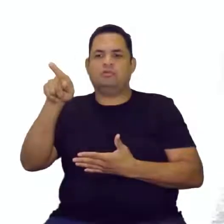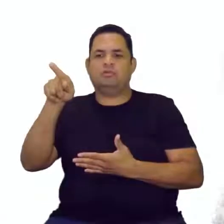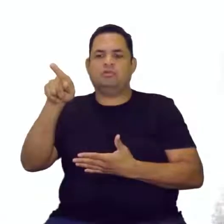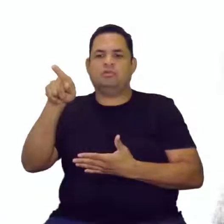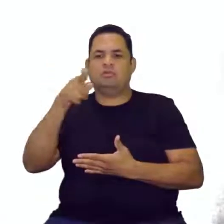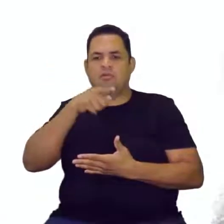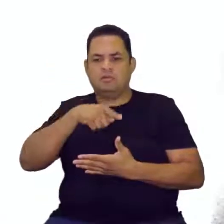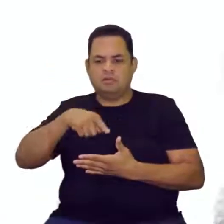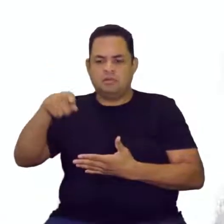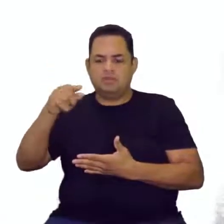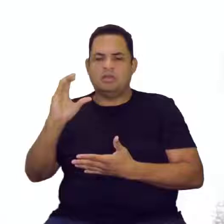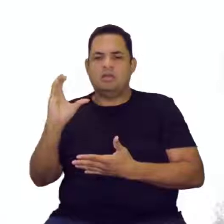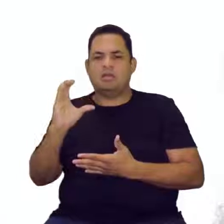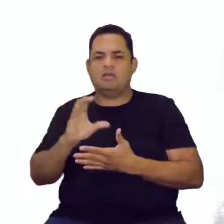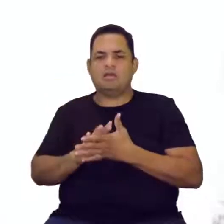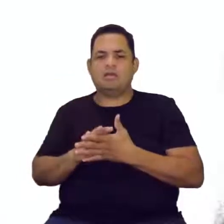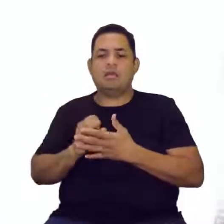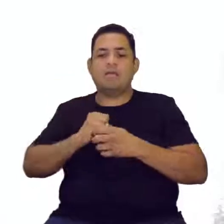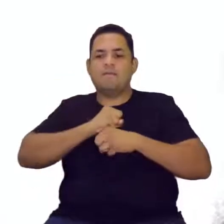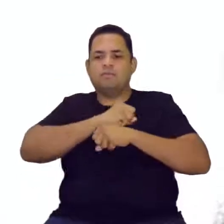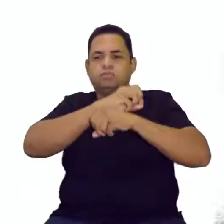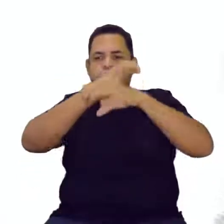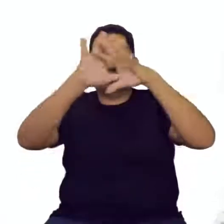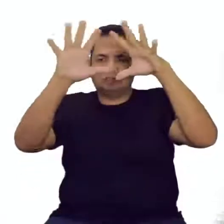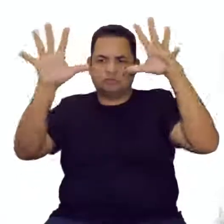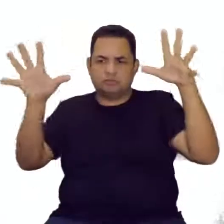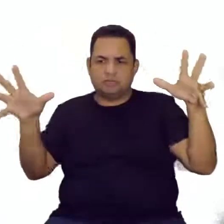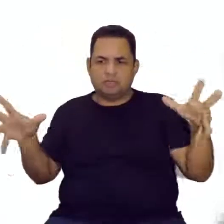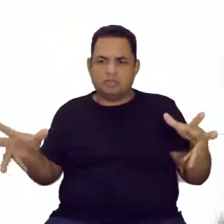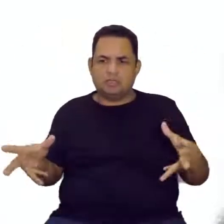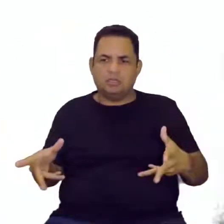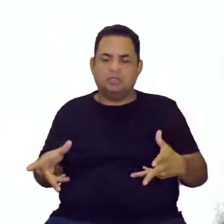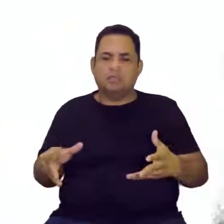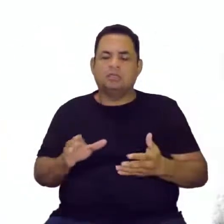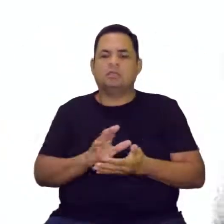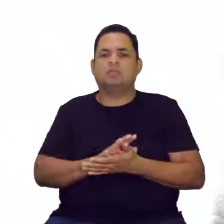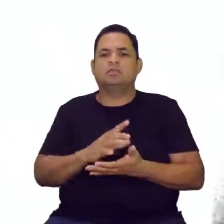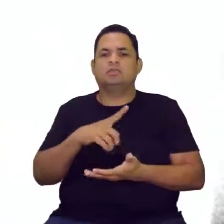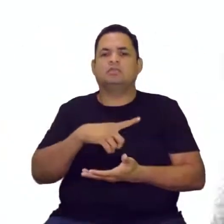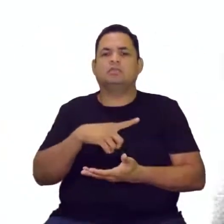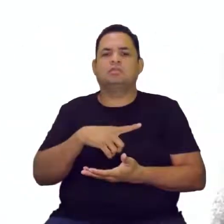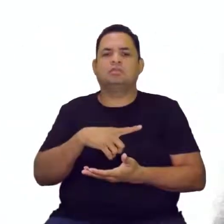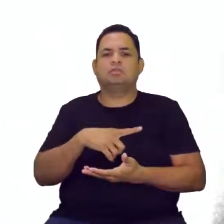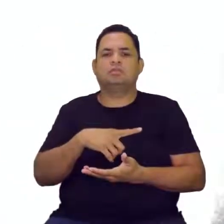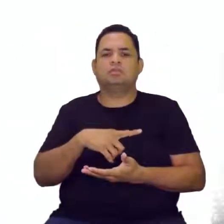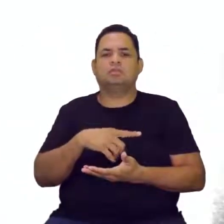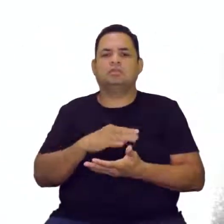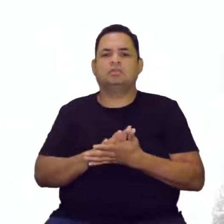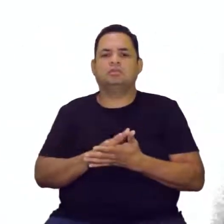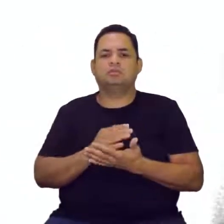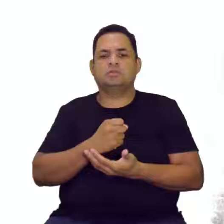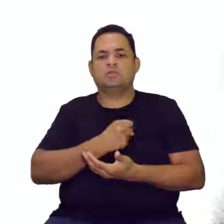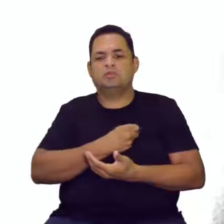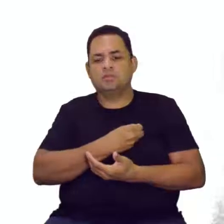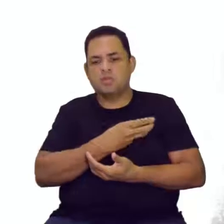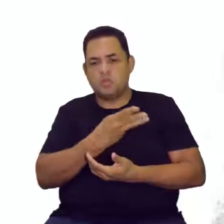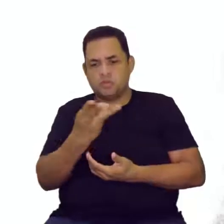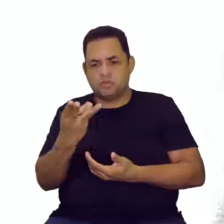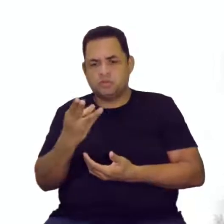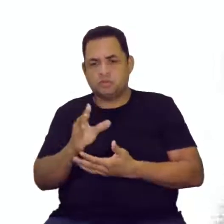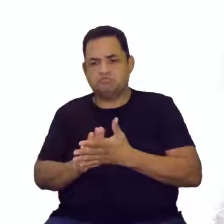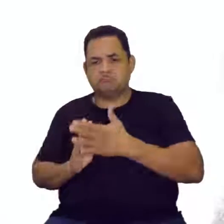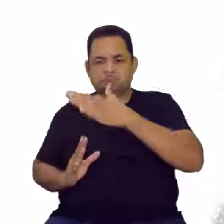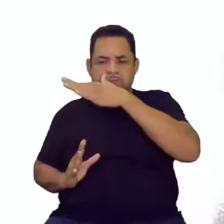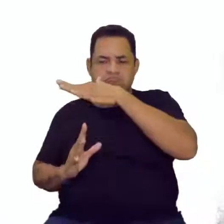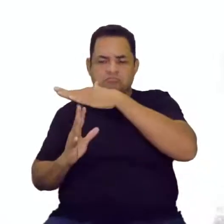desse calor, dessa energia para o universo. Aí é que entra a situação da intensificação do efeito